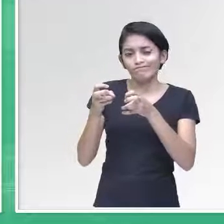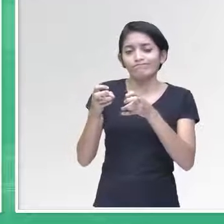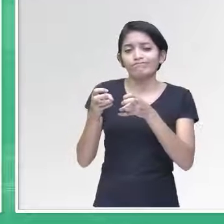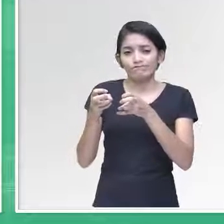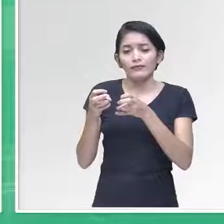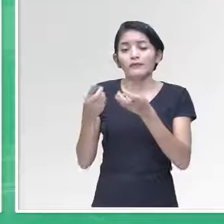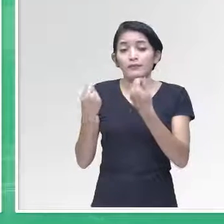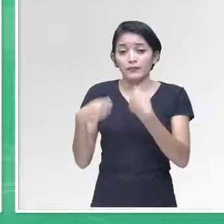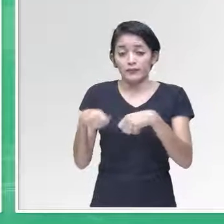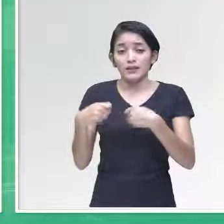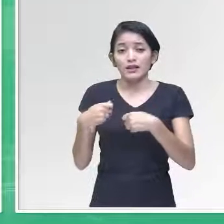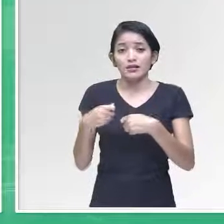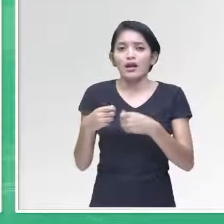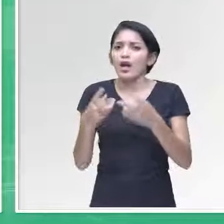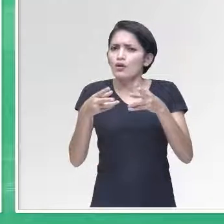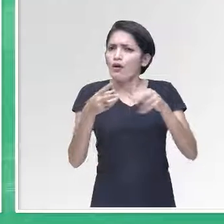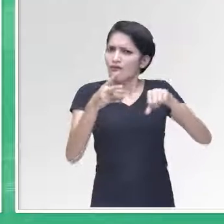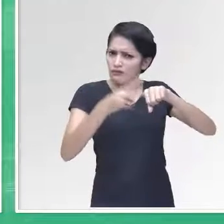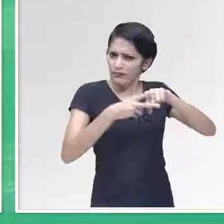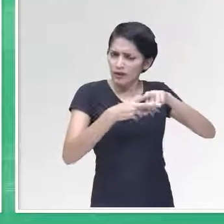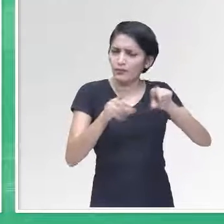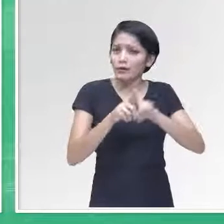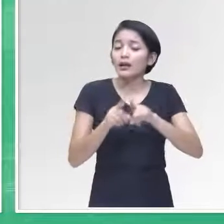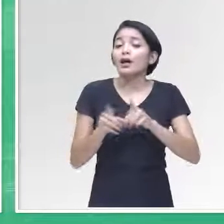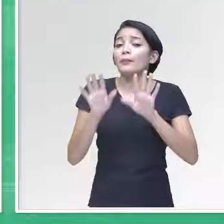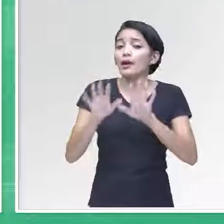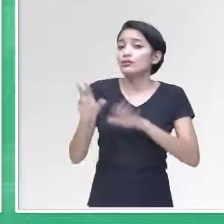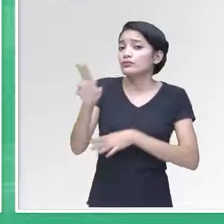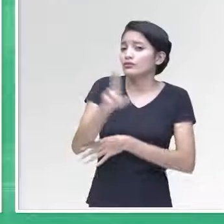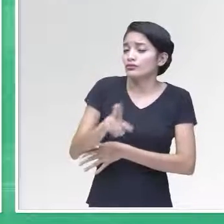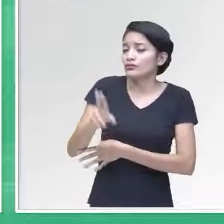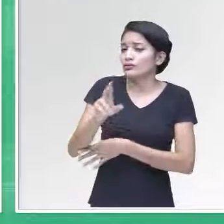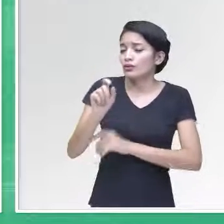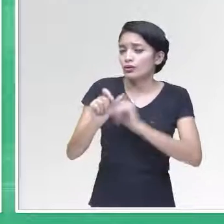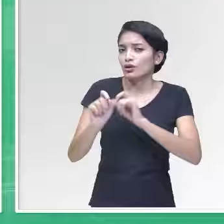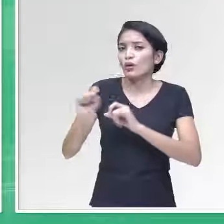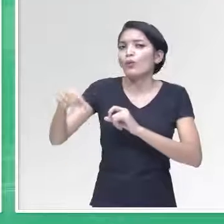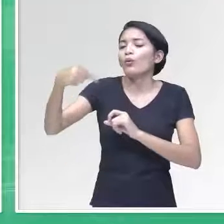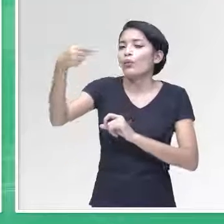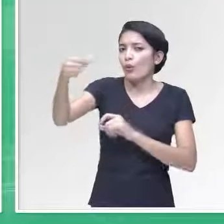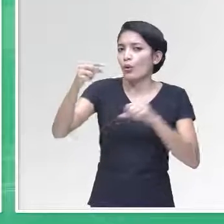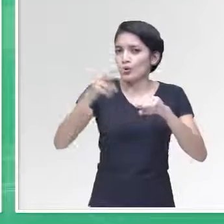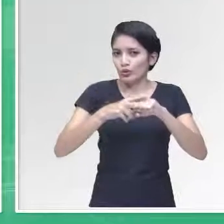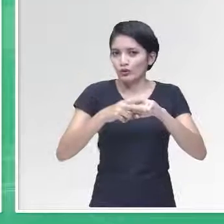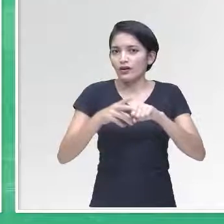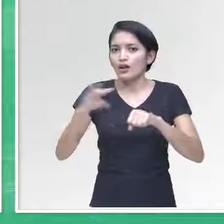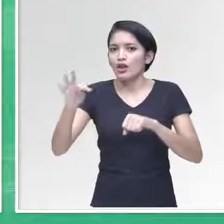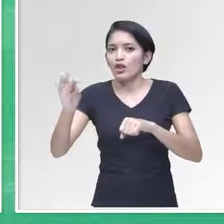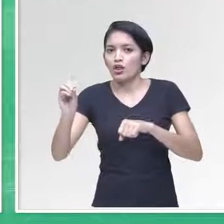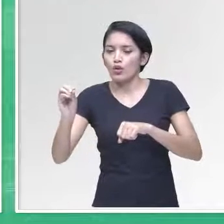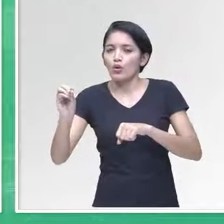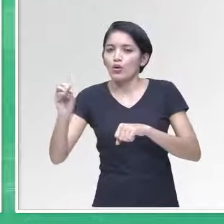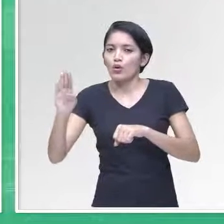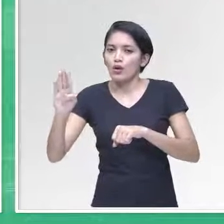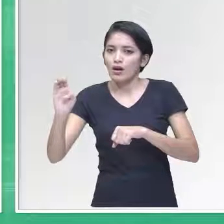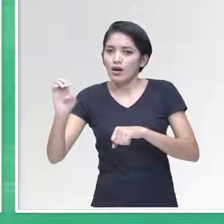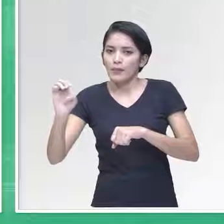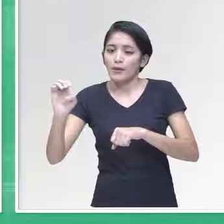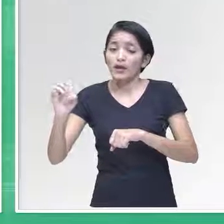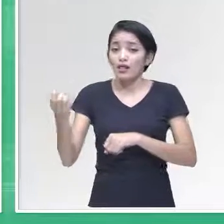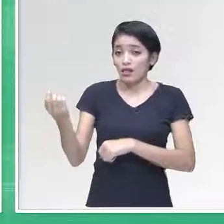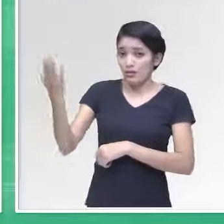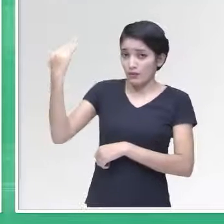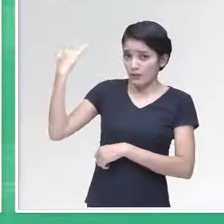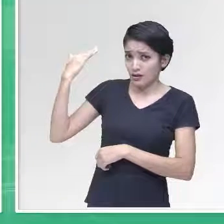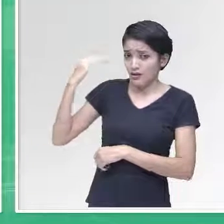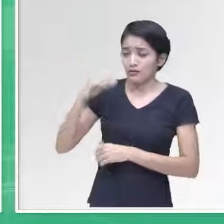vão precisar, que é o mesmo verbo também, mas vocês podem utilizar um outro verbo to be, né, no caso do passado. Pode ser was, pode ser